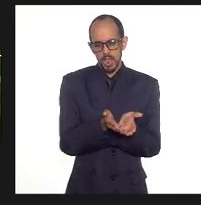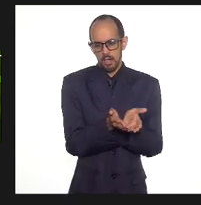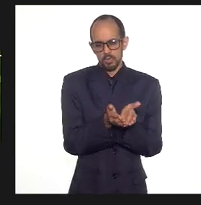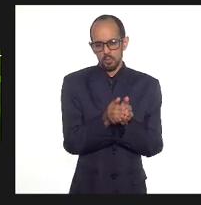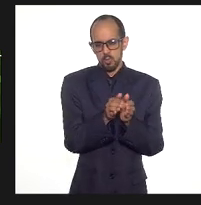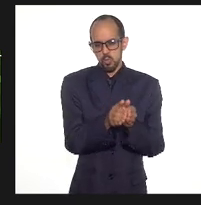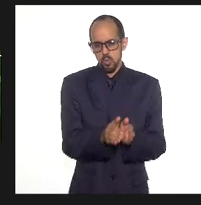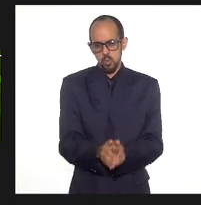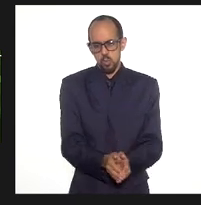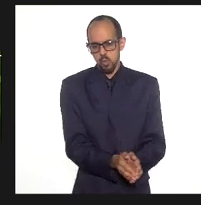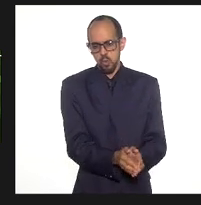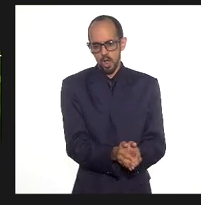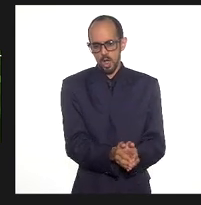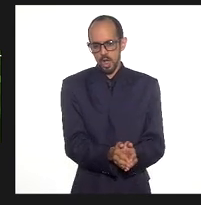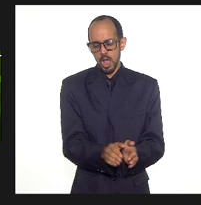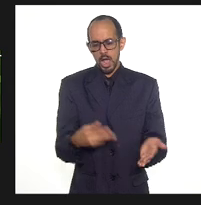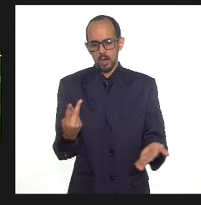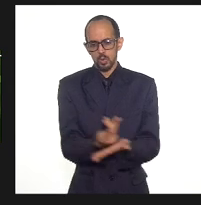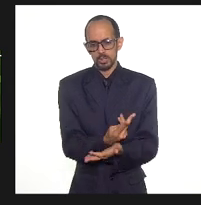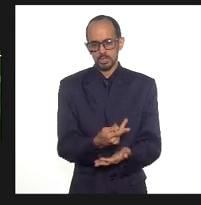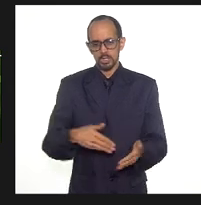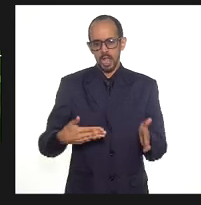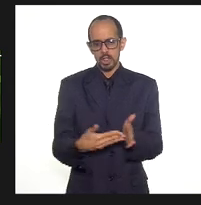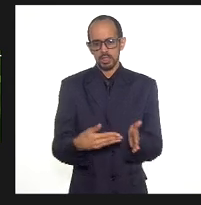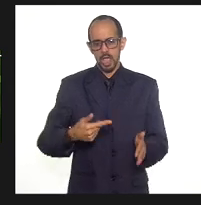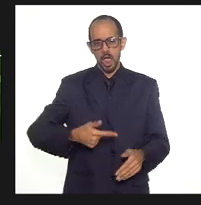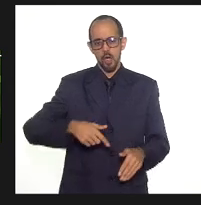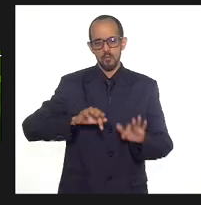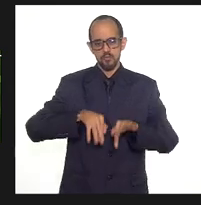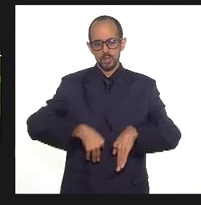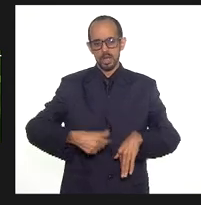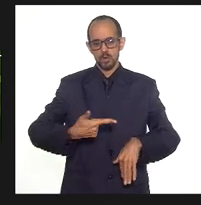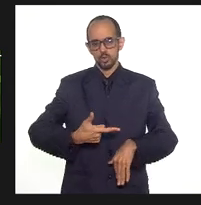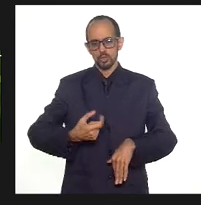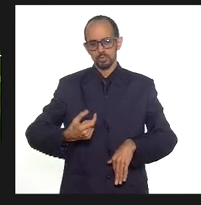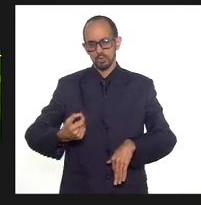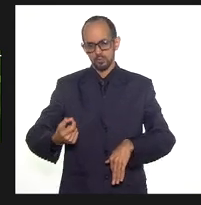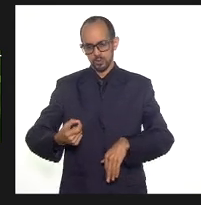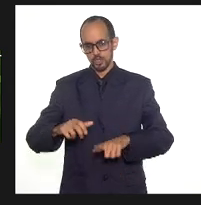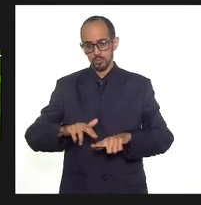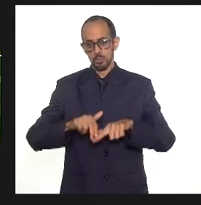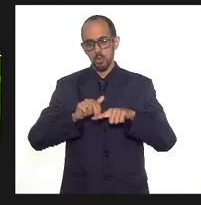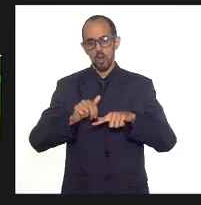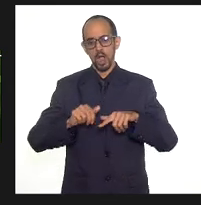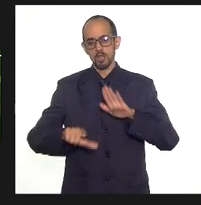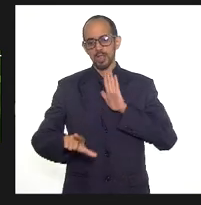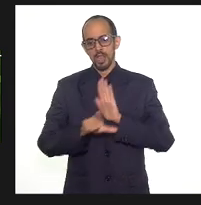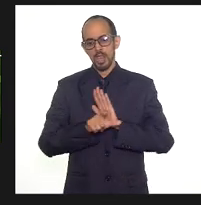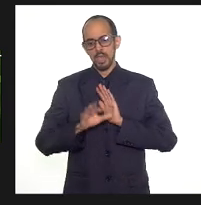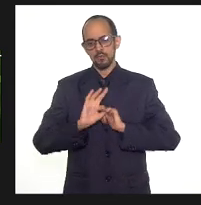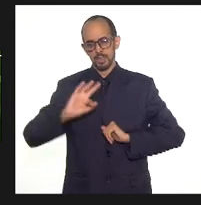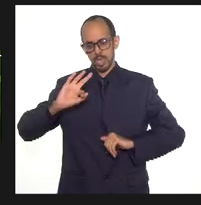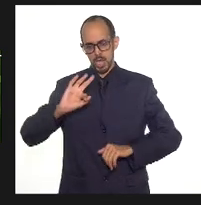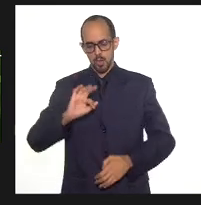ocorrida até o final do ano de 2020, segundo a legislação federal.